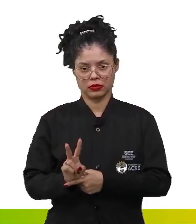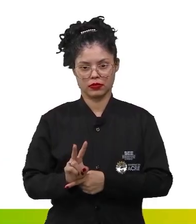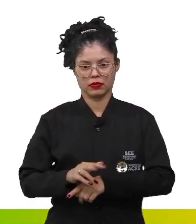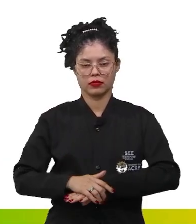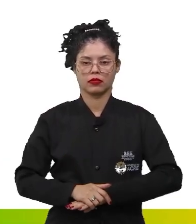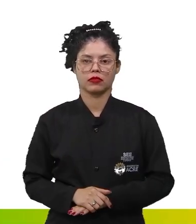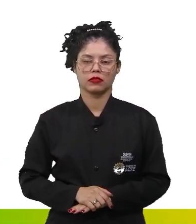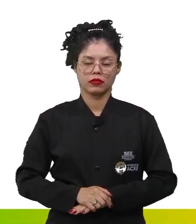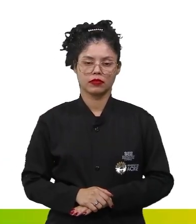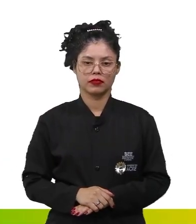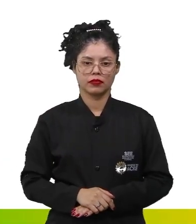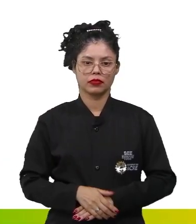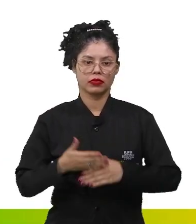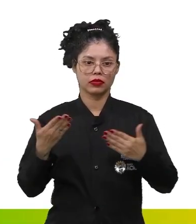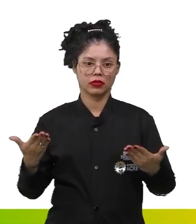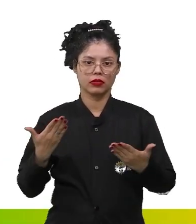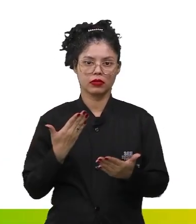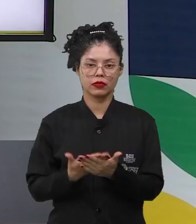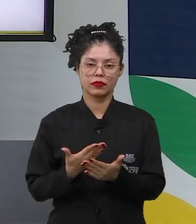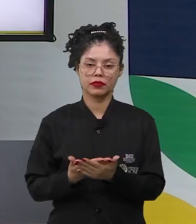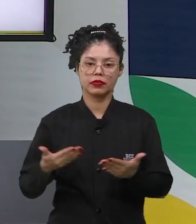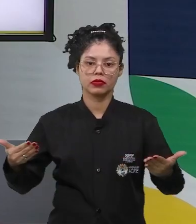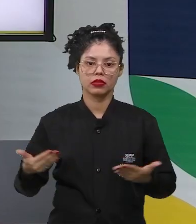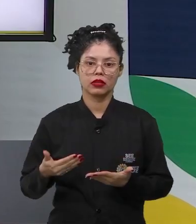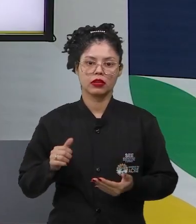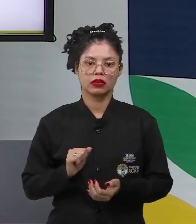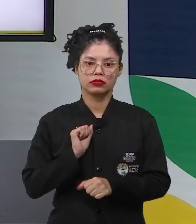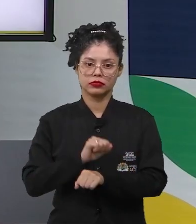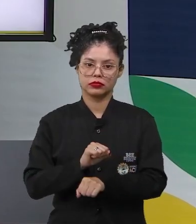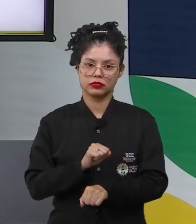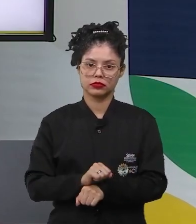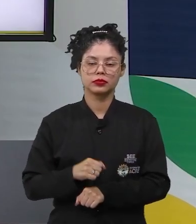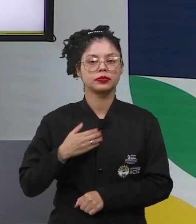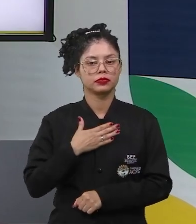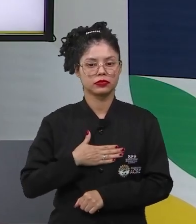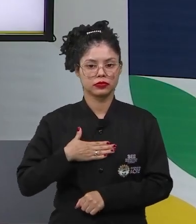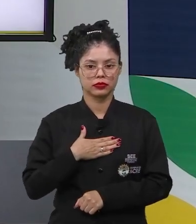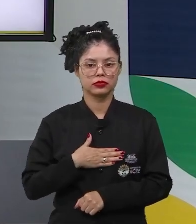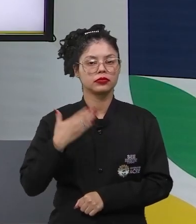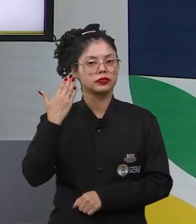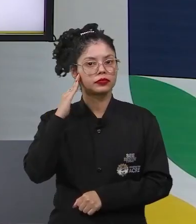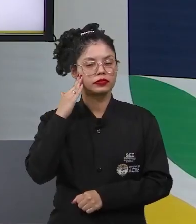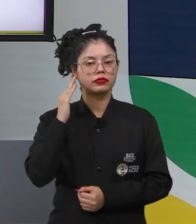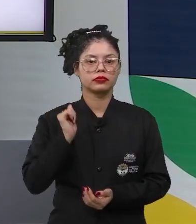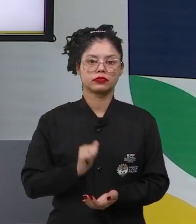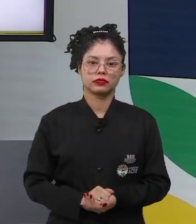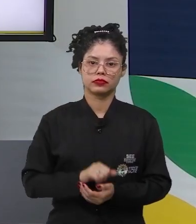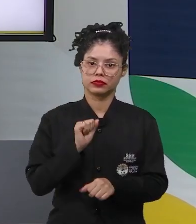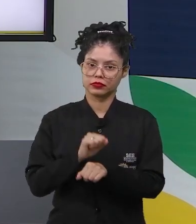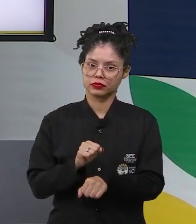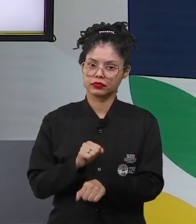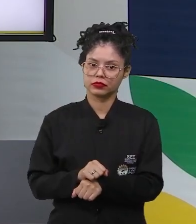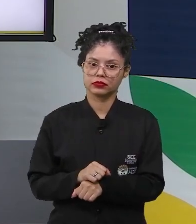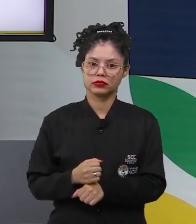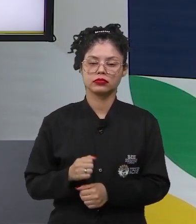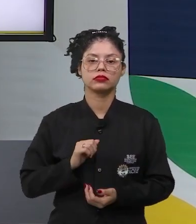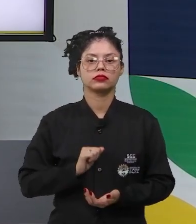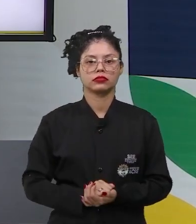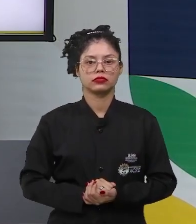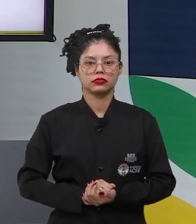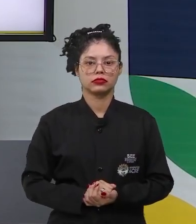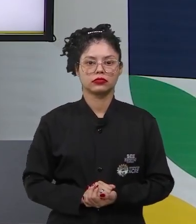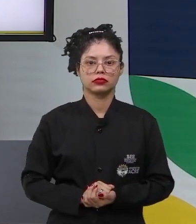principalmente solidárias. Essa foi a nossa aula de hoje. Espero muito que vocês tenham compreendido, espero que vocês tenham